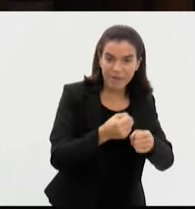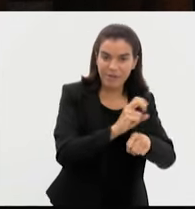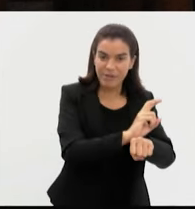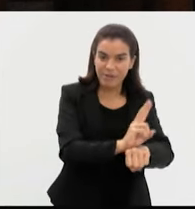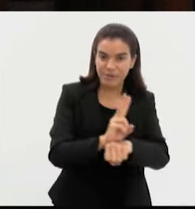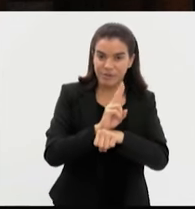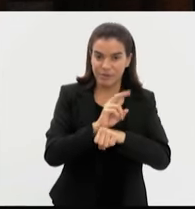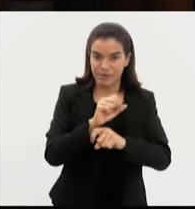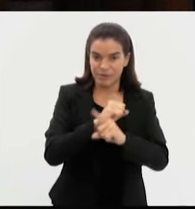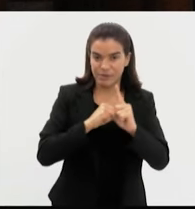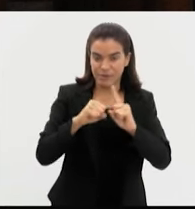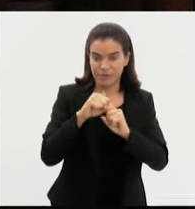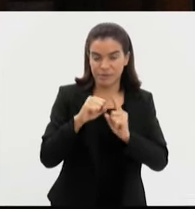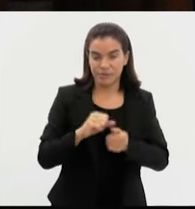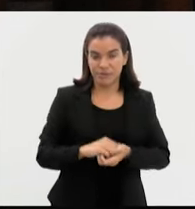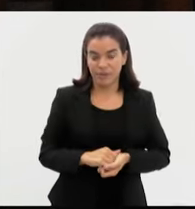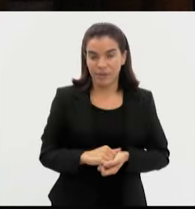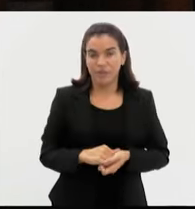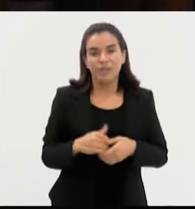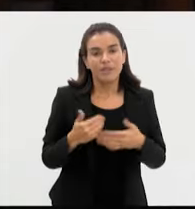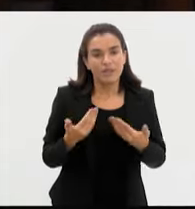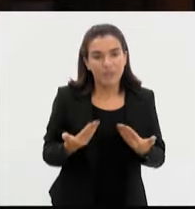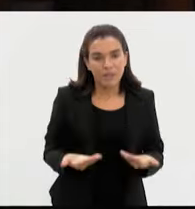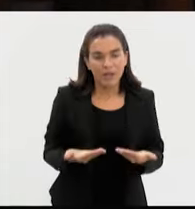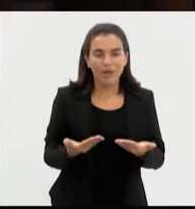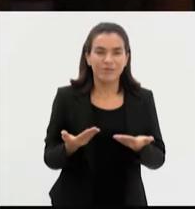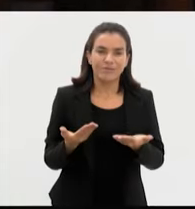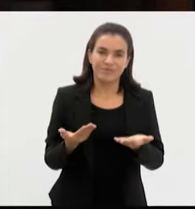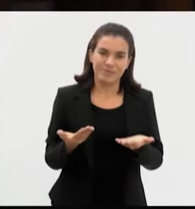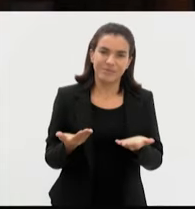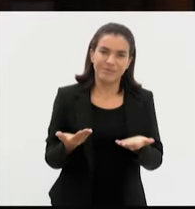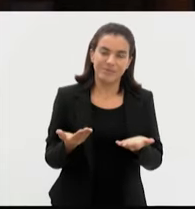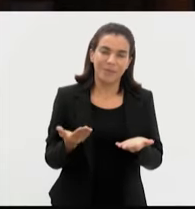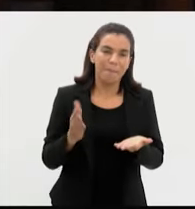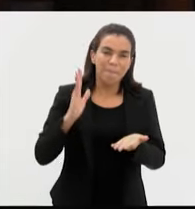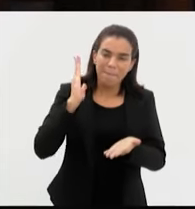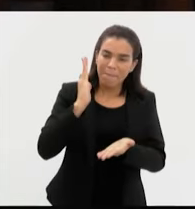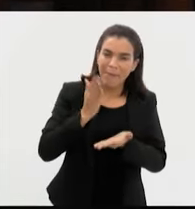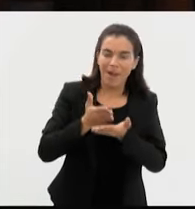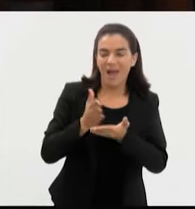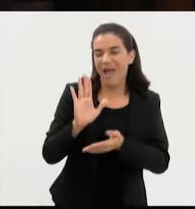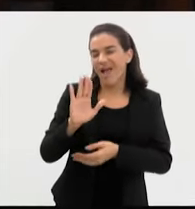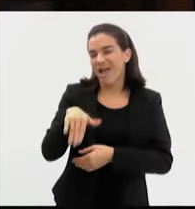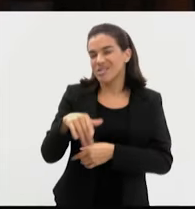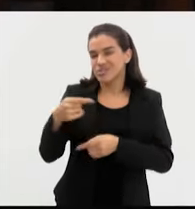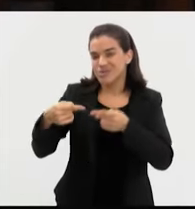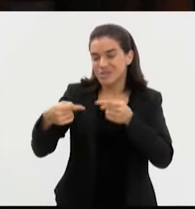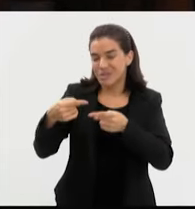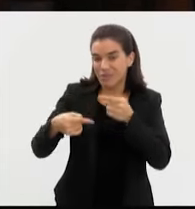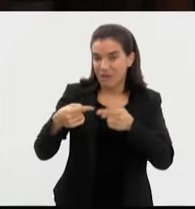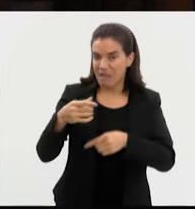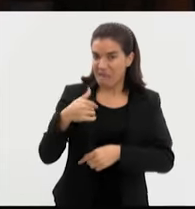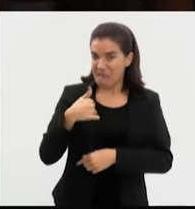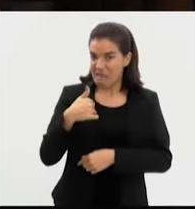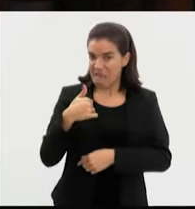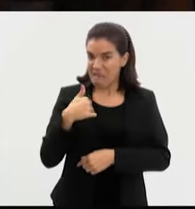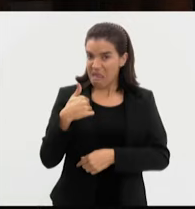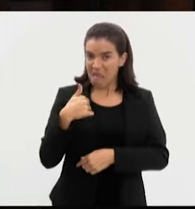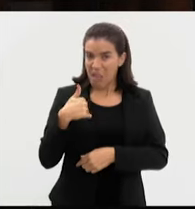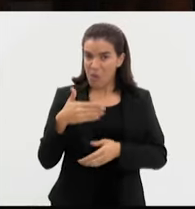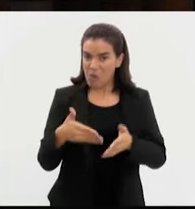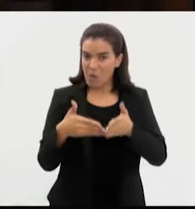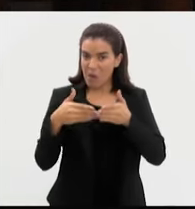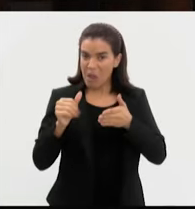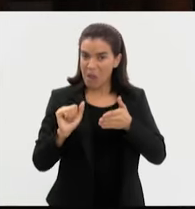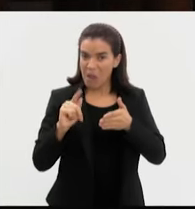da sociedade Então tira aquele aquela discussão seguinte não quer dizer que eu sou reformado eu não tenho